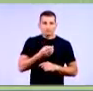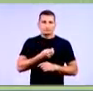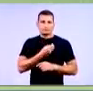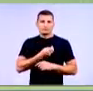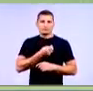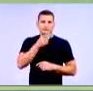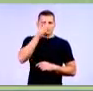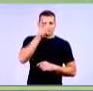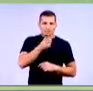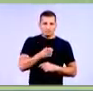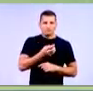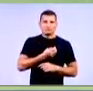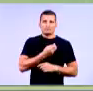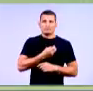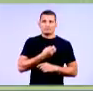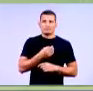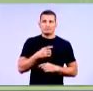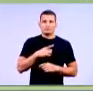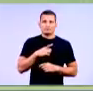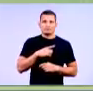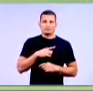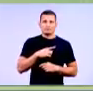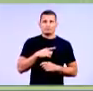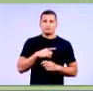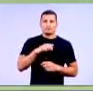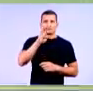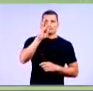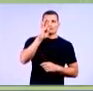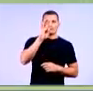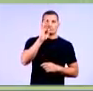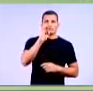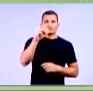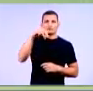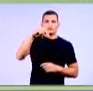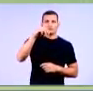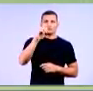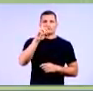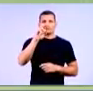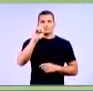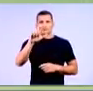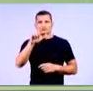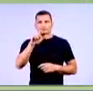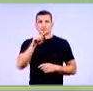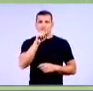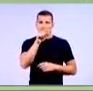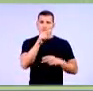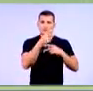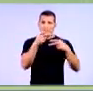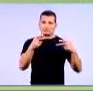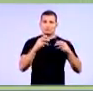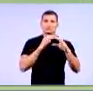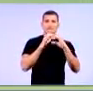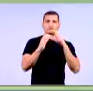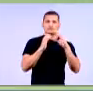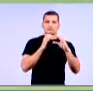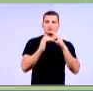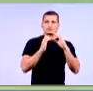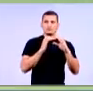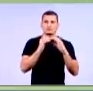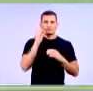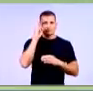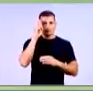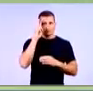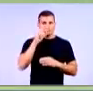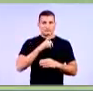vou ter aqui a ordem temporal, ou seja, em que momento esses objetos se comunicam, né? A gente lembra aí que